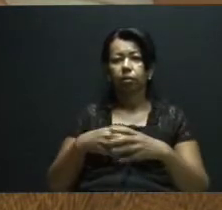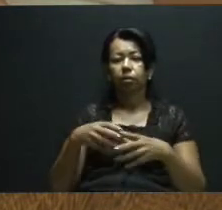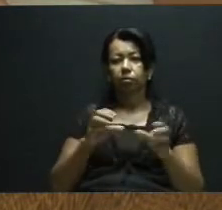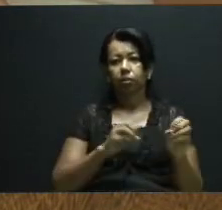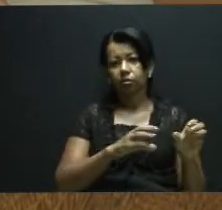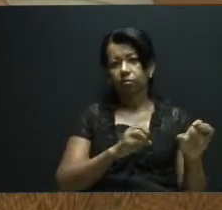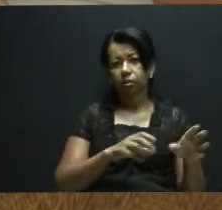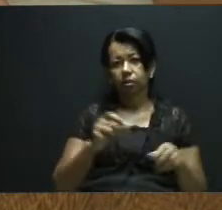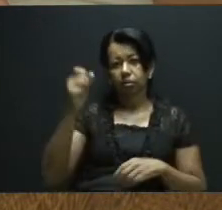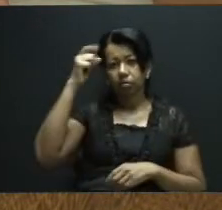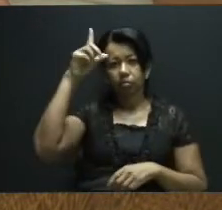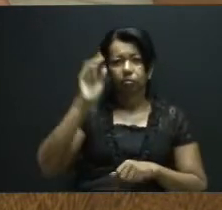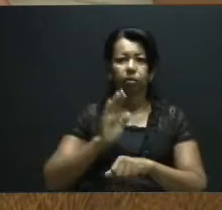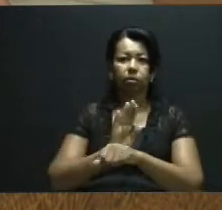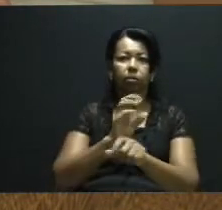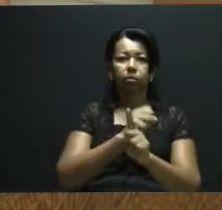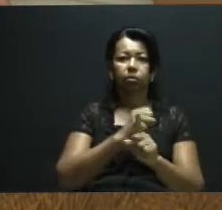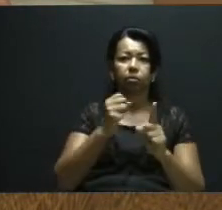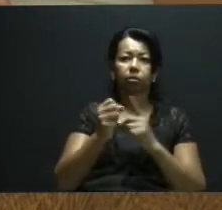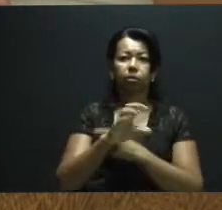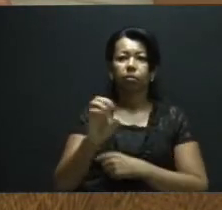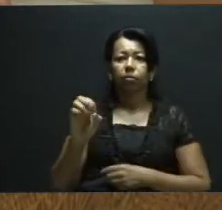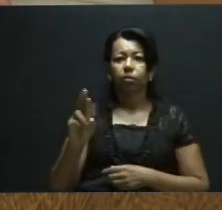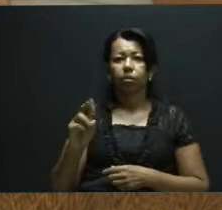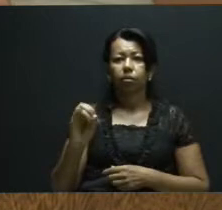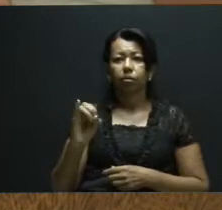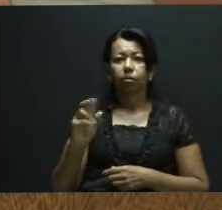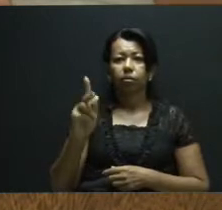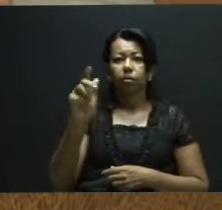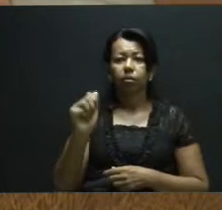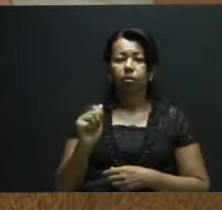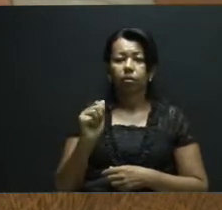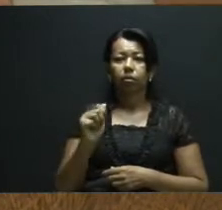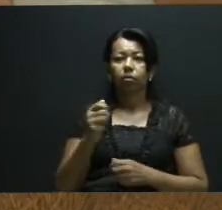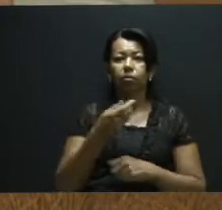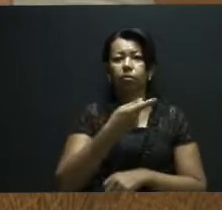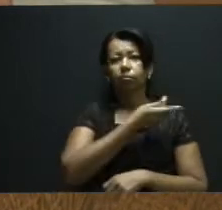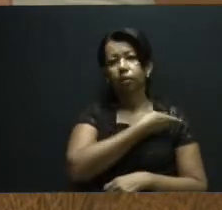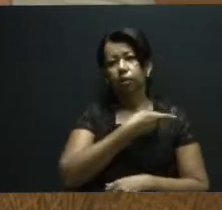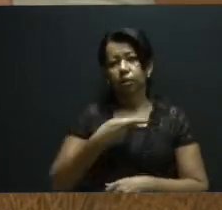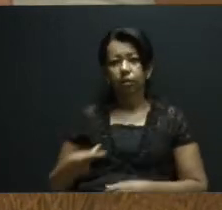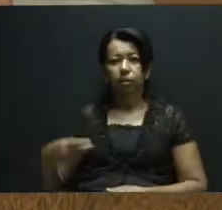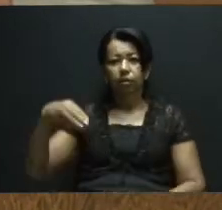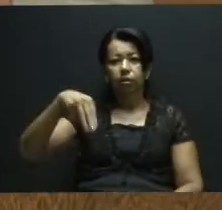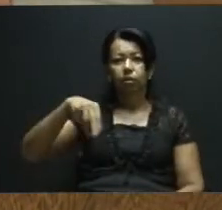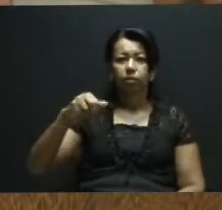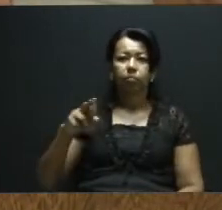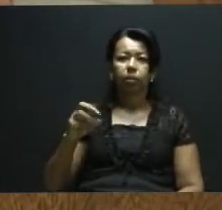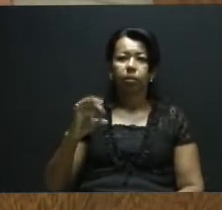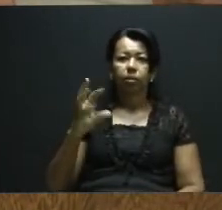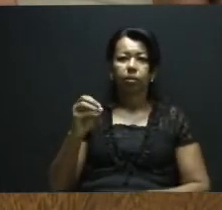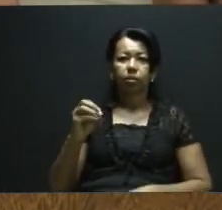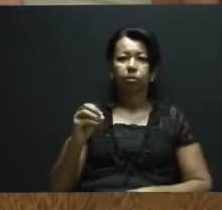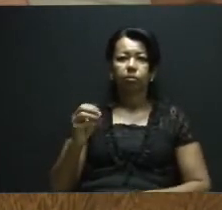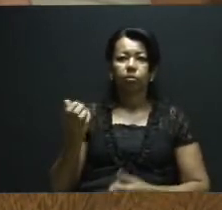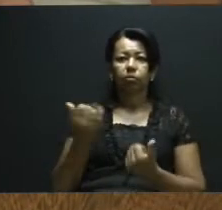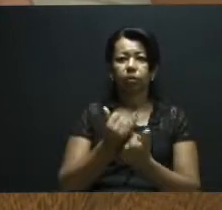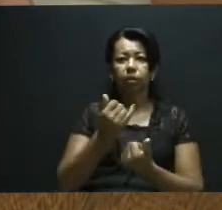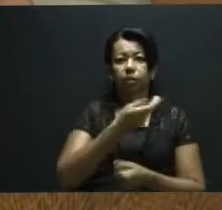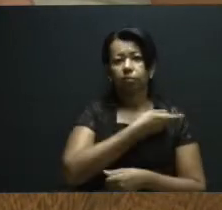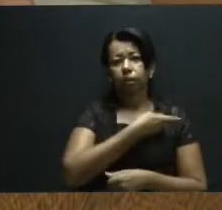e assistência social érica verçosa presidente março silva nascimento vice-presidente